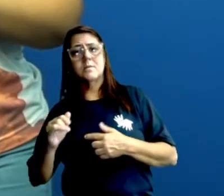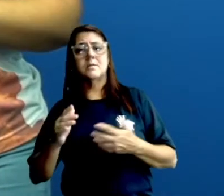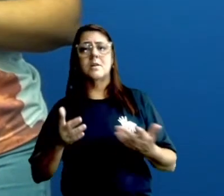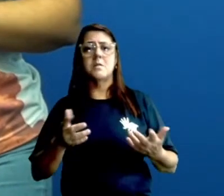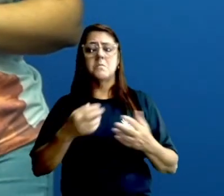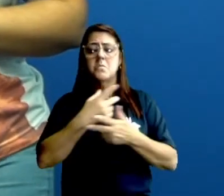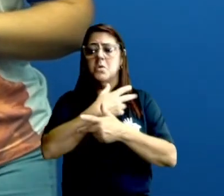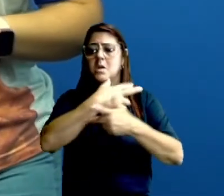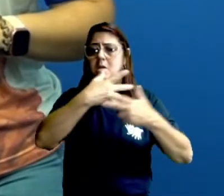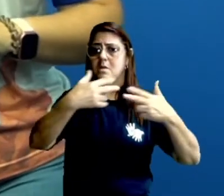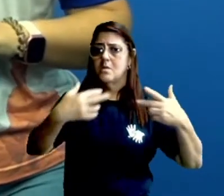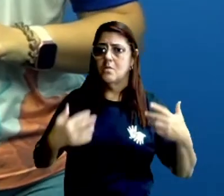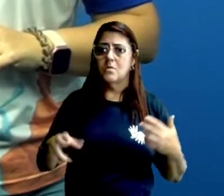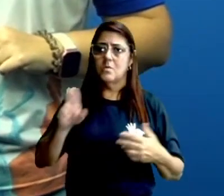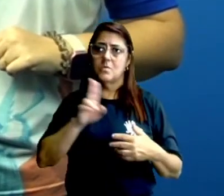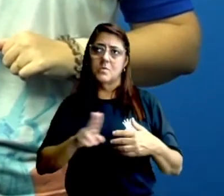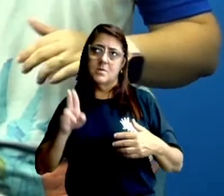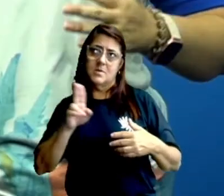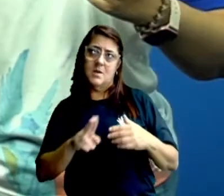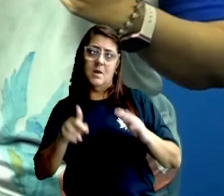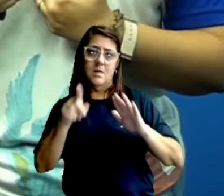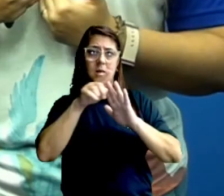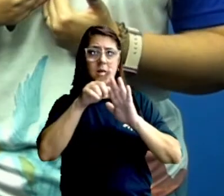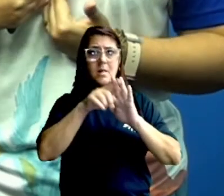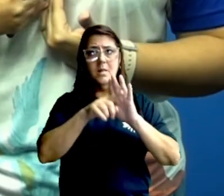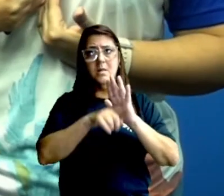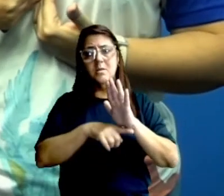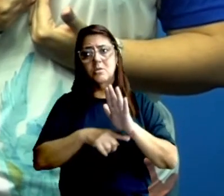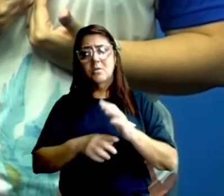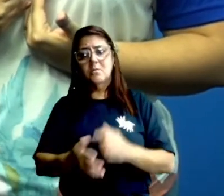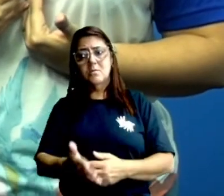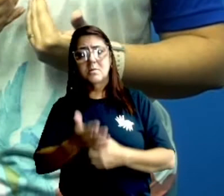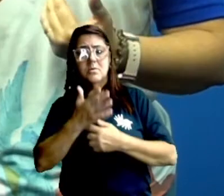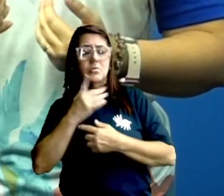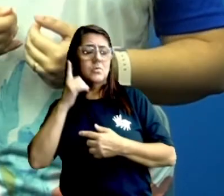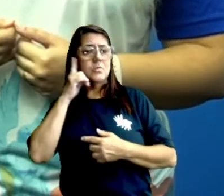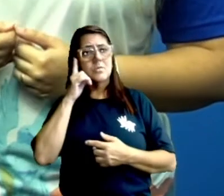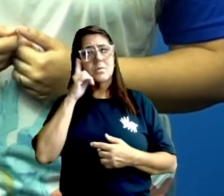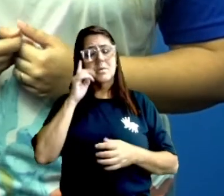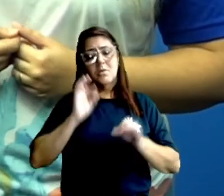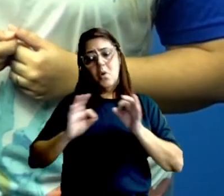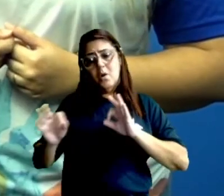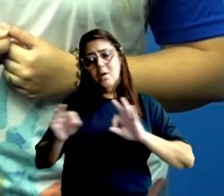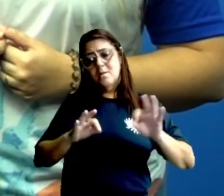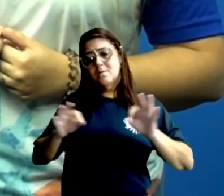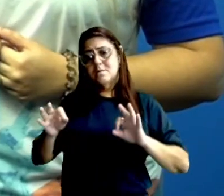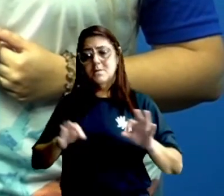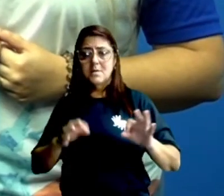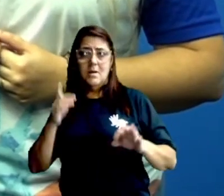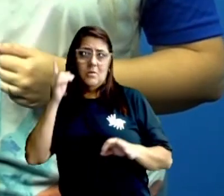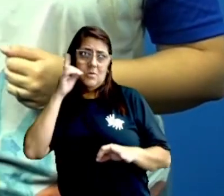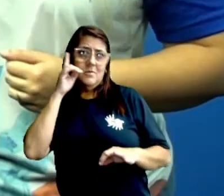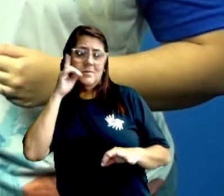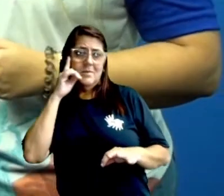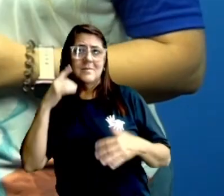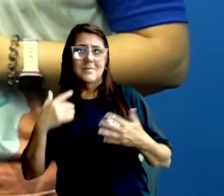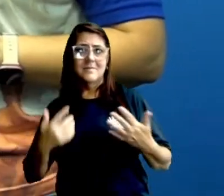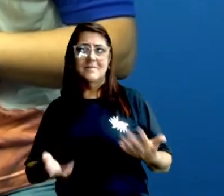nós podemos usar as listas e que podem favorecer o nosso dia a dia e organizar o nosso dia a dia, não é